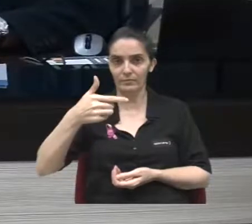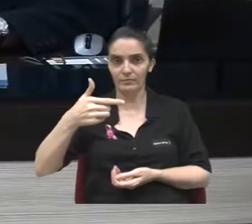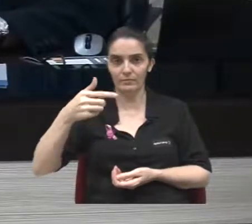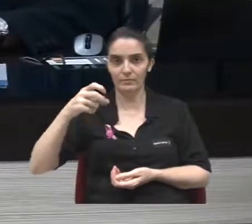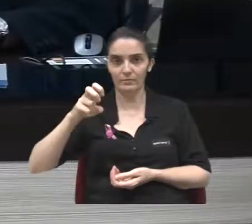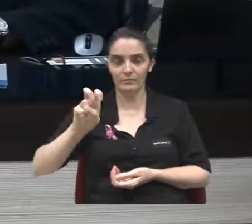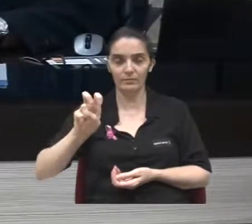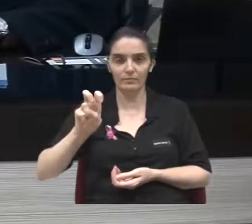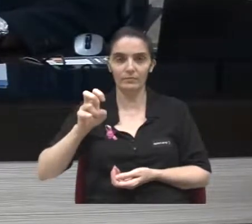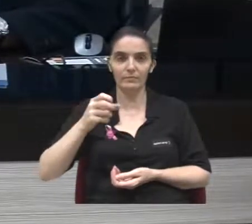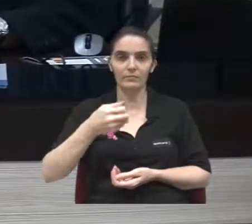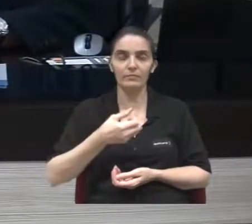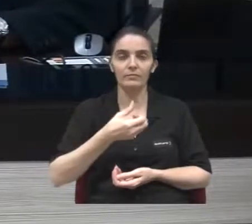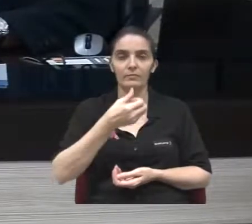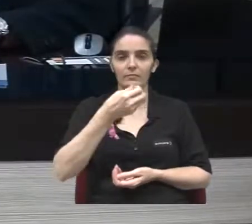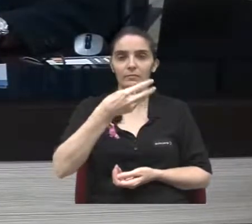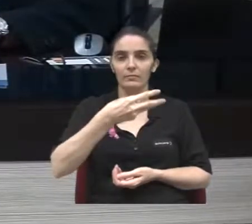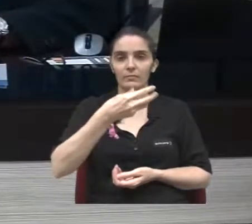3625/19.